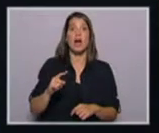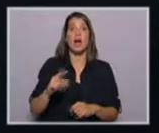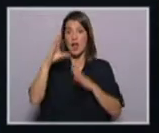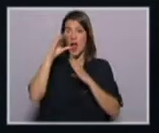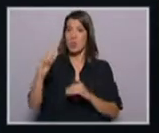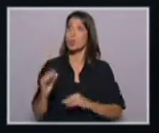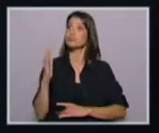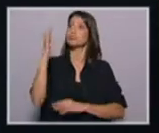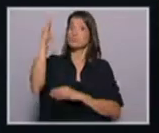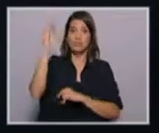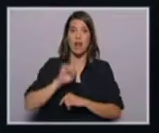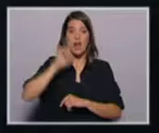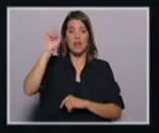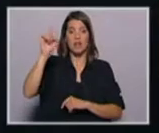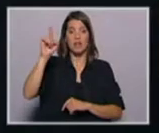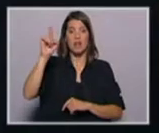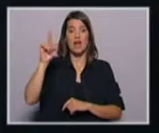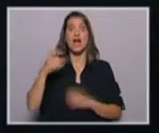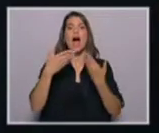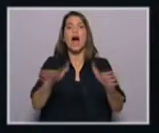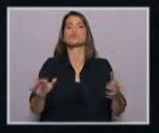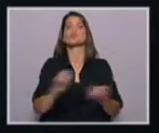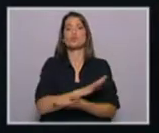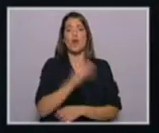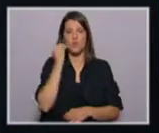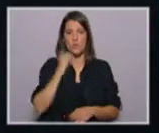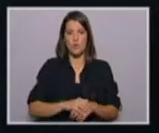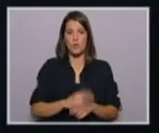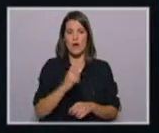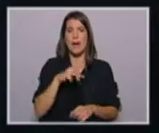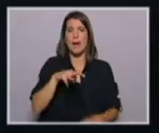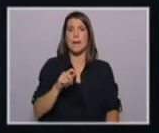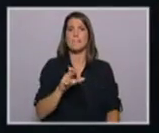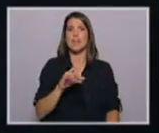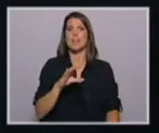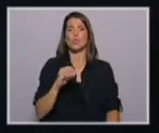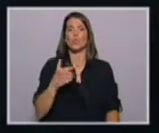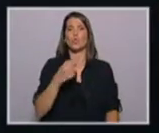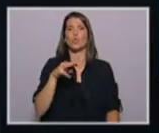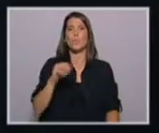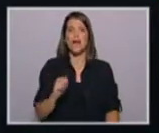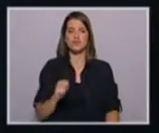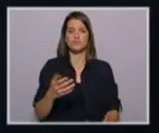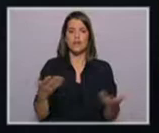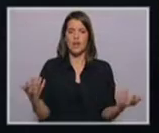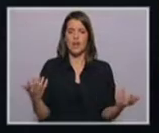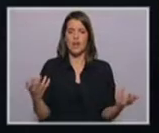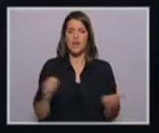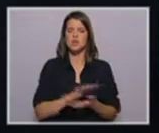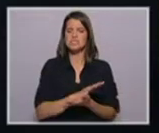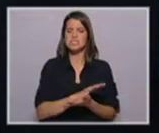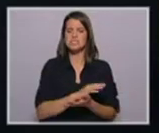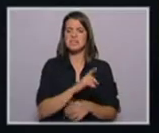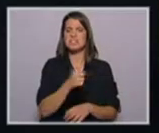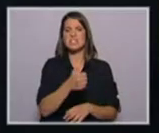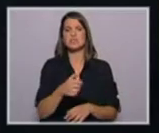o telejornal? Com o Américo Tomás. Pois. Quer dizer, a chegada do homem à Lua foi para aí a 6ª notícia, ou 7ª